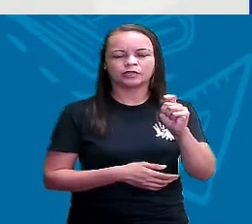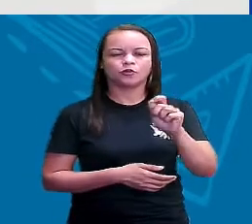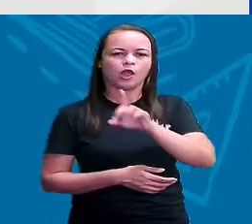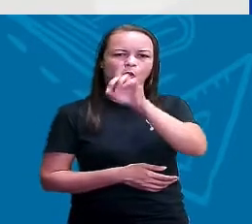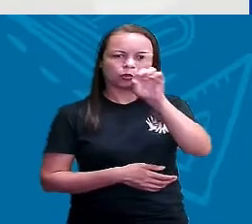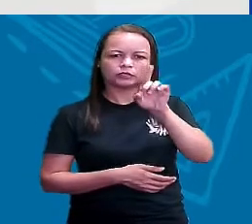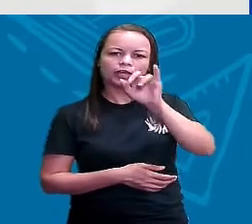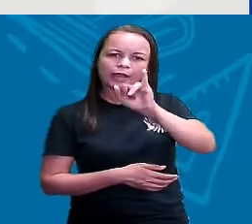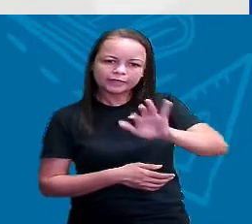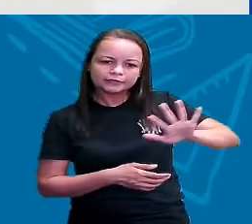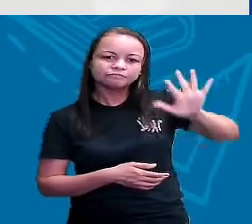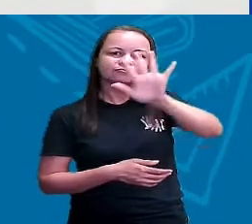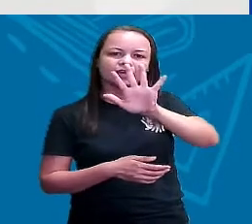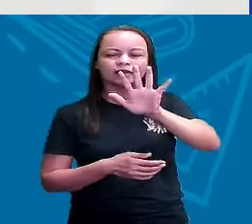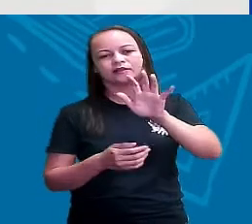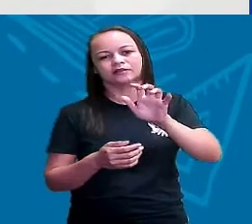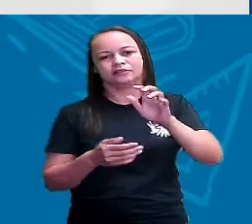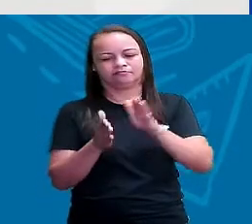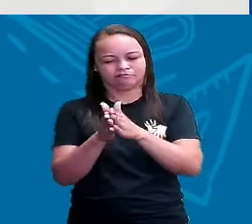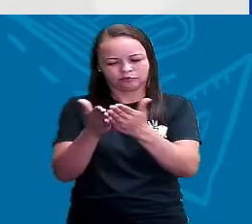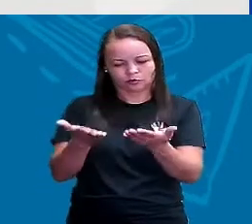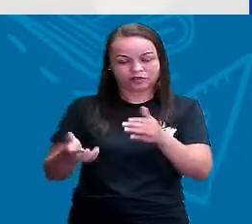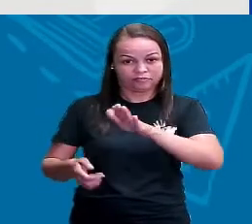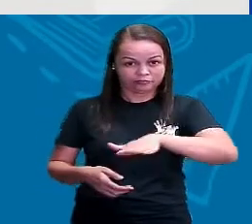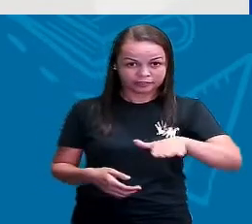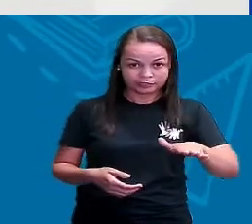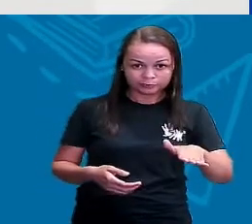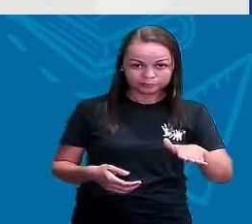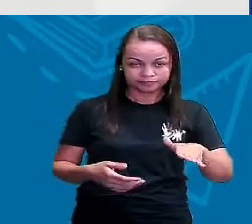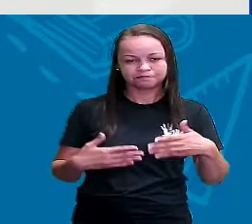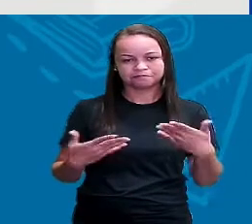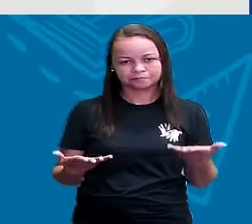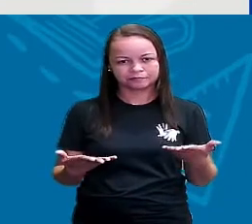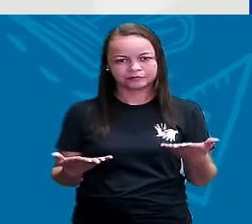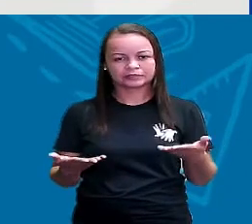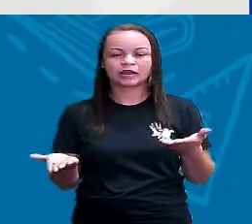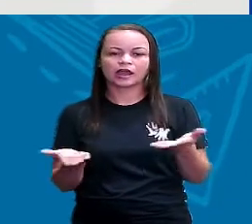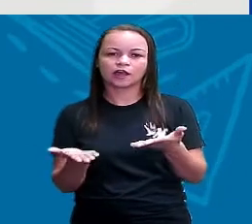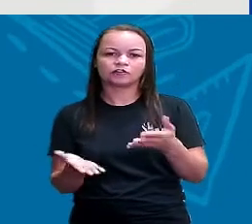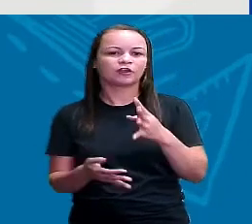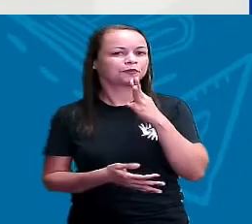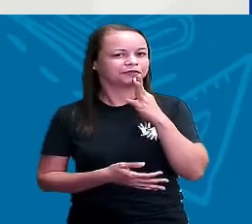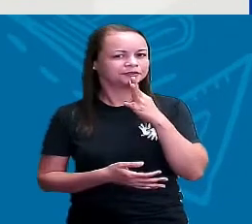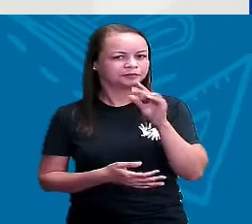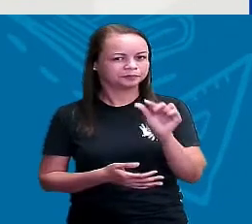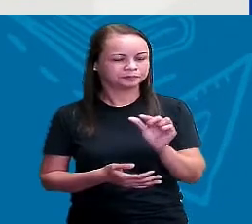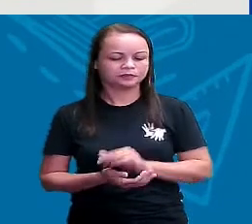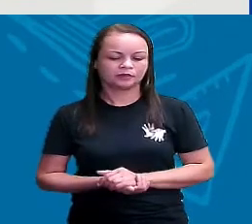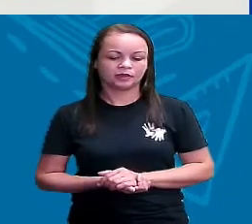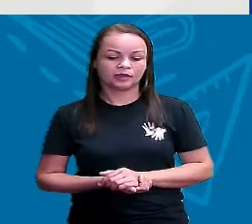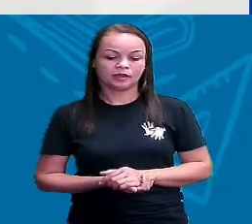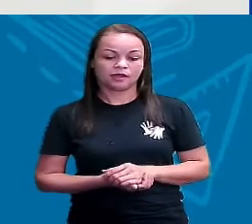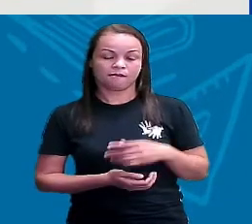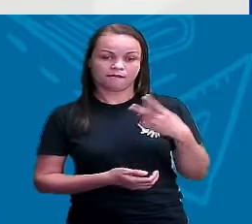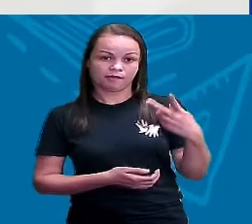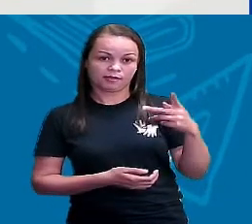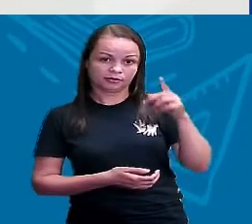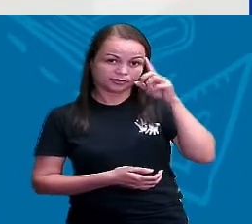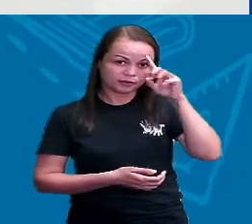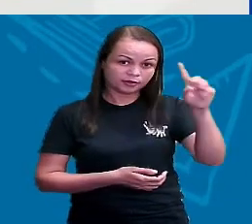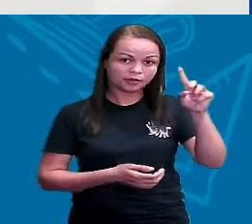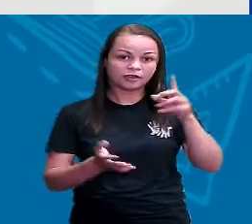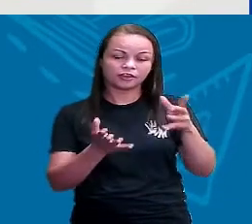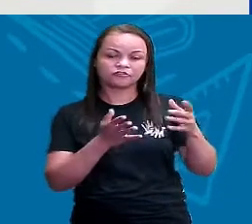Infantil? Vocês não sabiam? Pois então agora a gente vai conhecer um pouquinho. Esse dia foi criado em homenagem ao